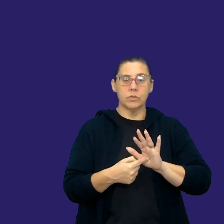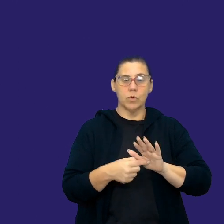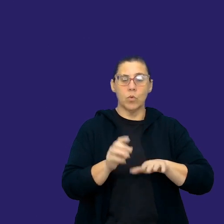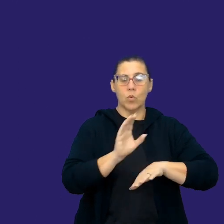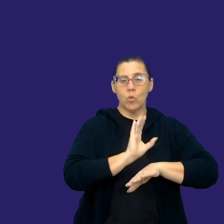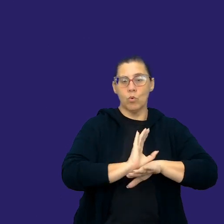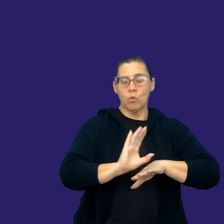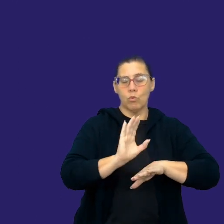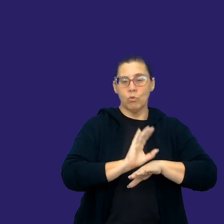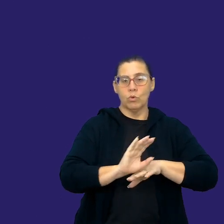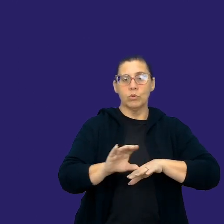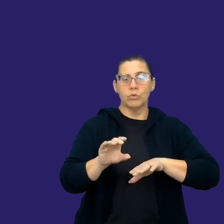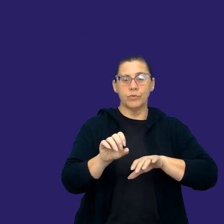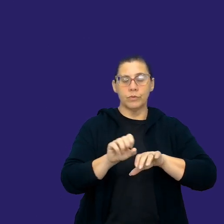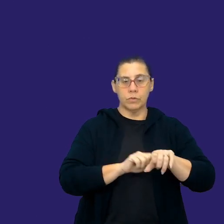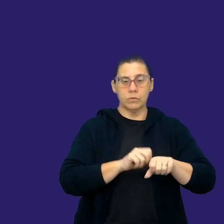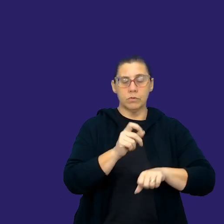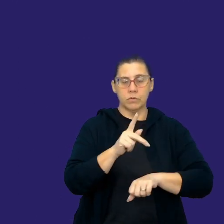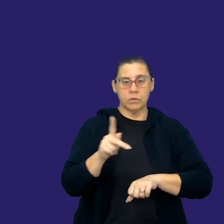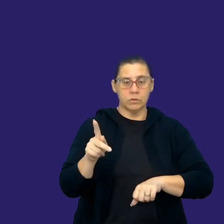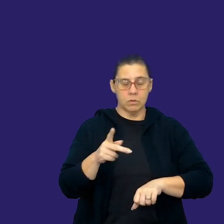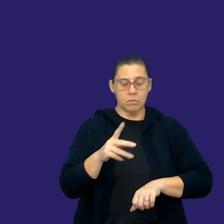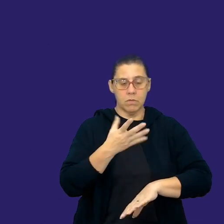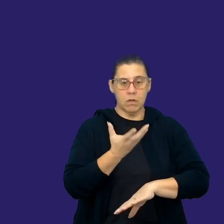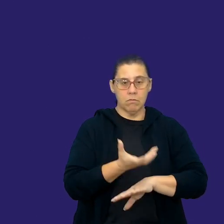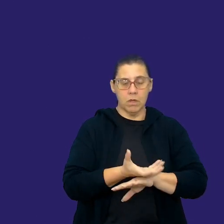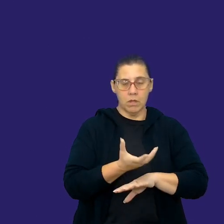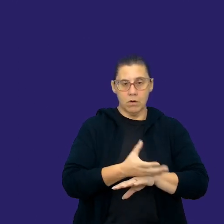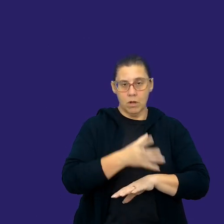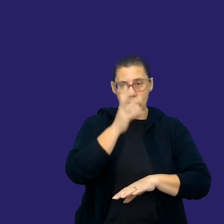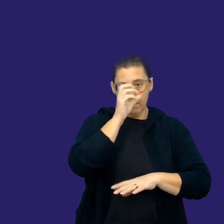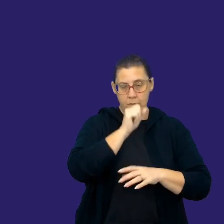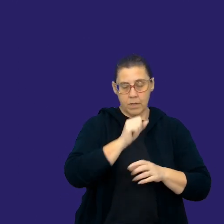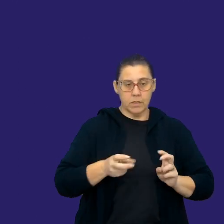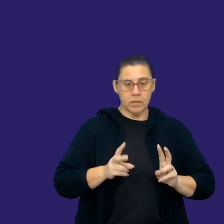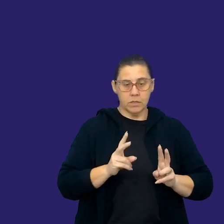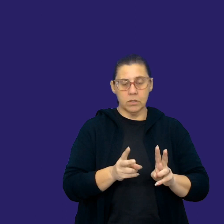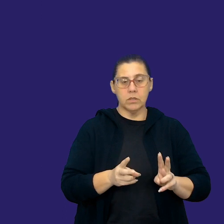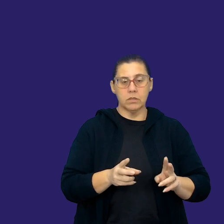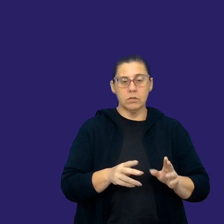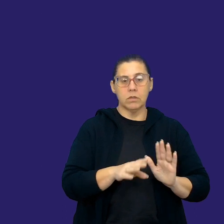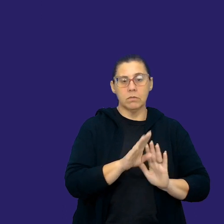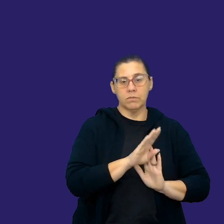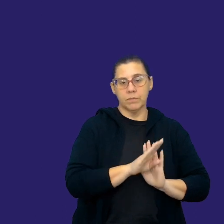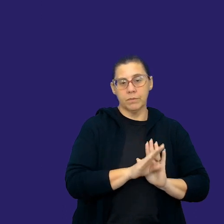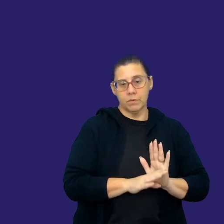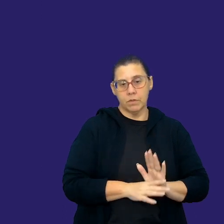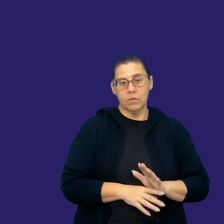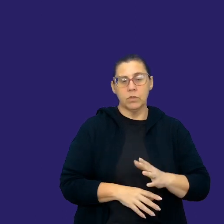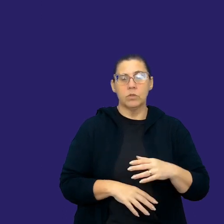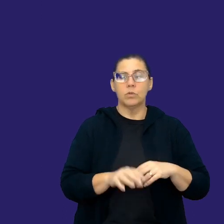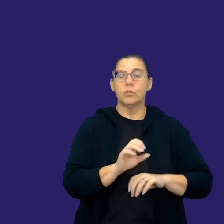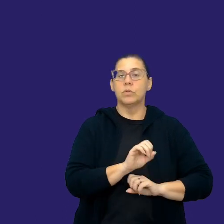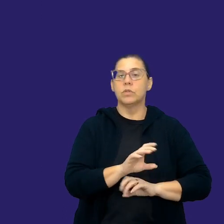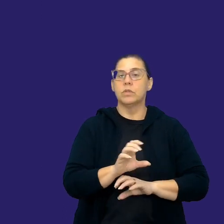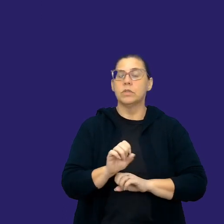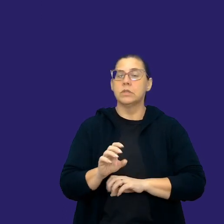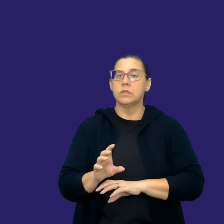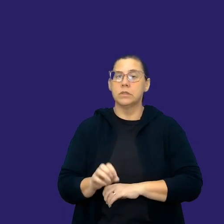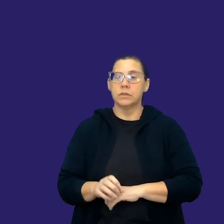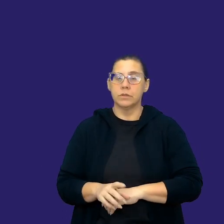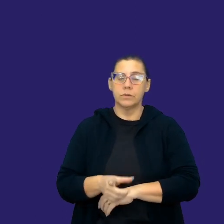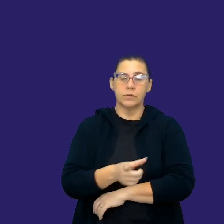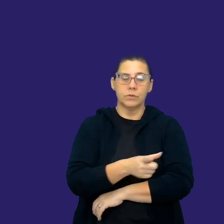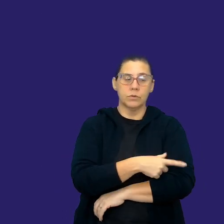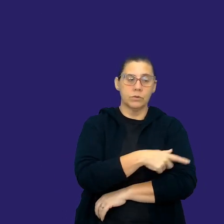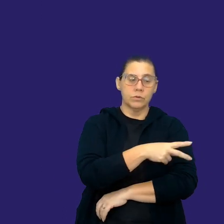professores do material Aprender Sempre, onde nós temos aqui à frente a etapa, né, uma formação de etapa do ensino médio.